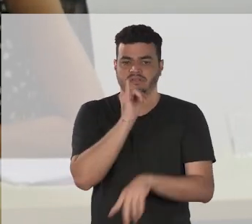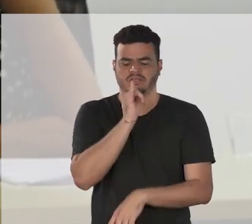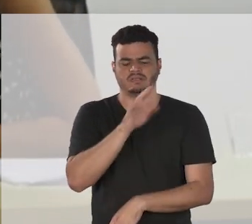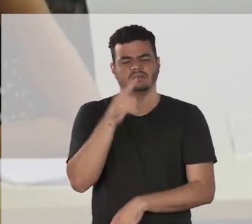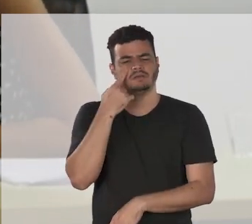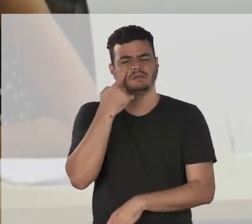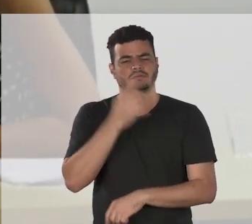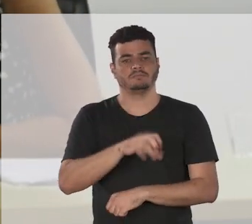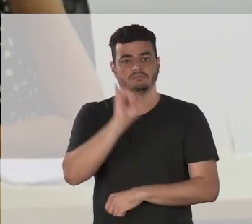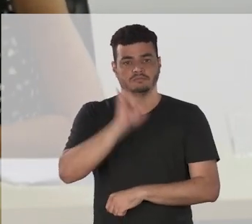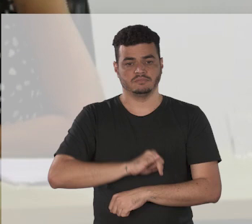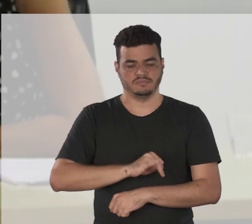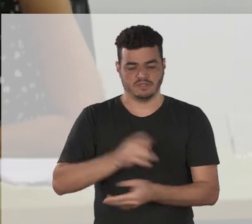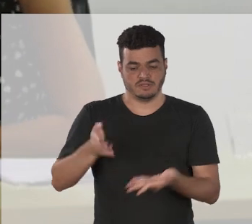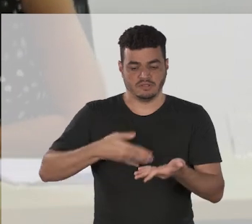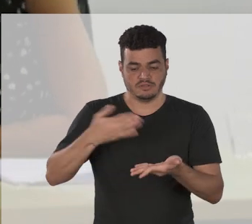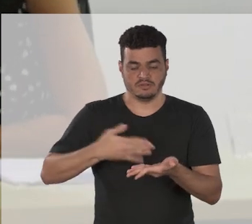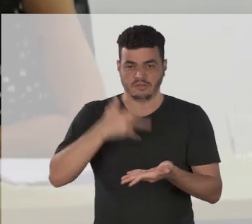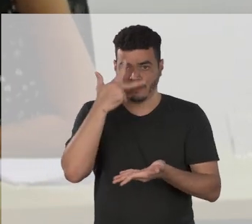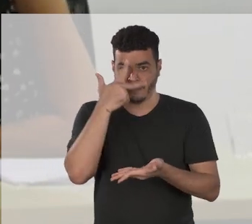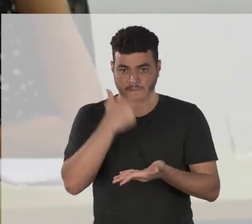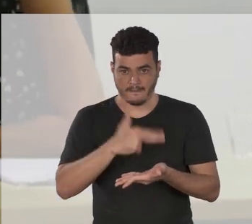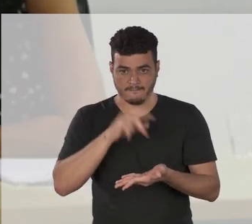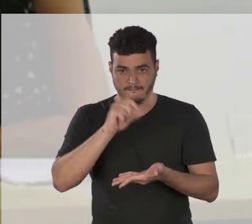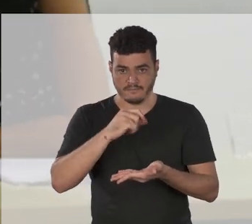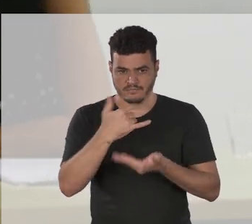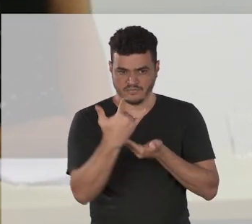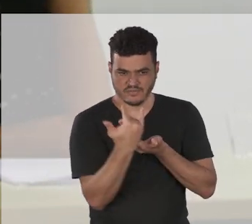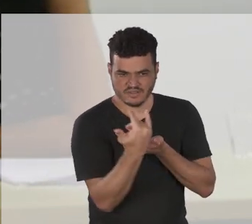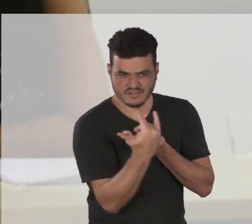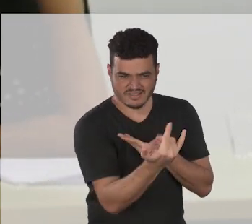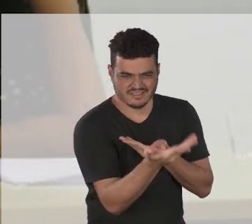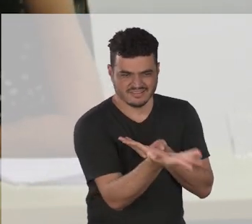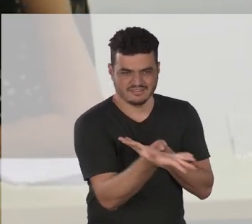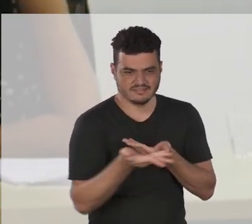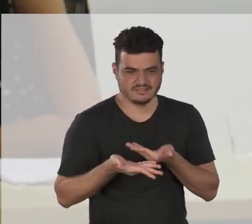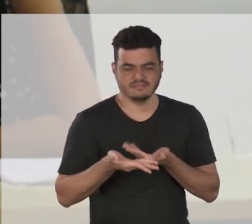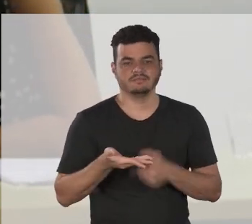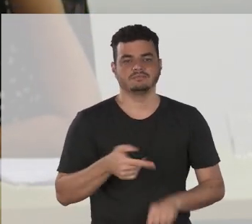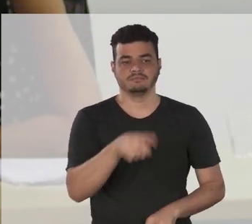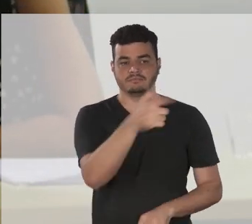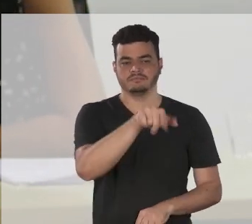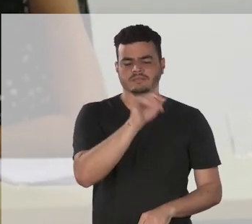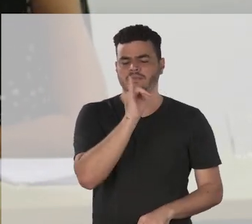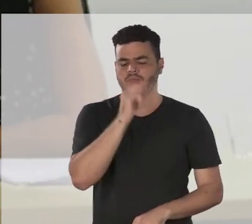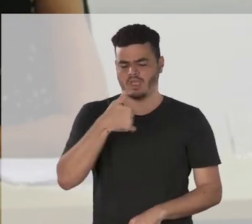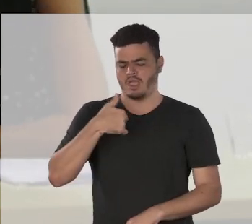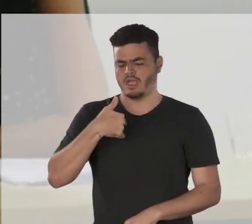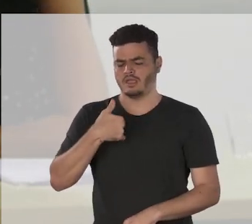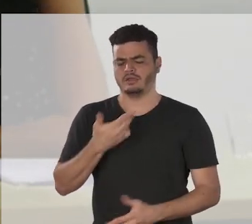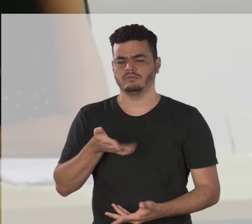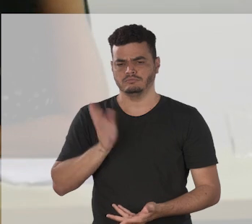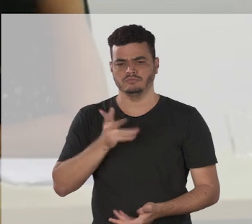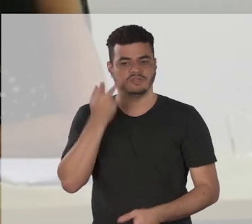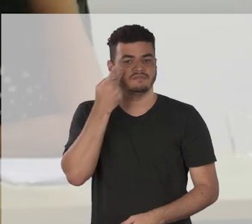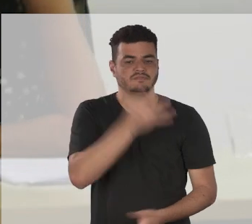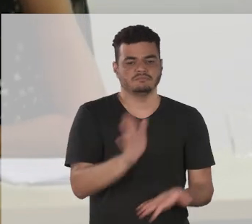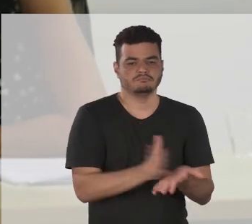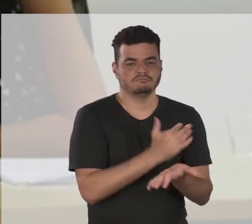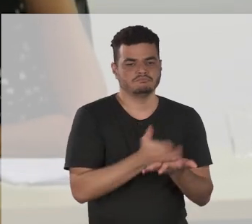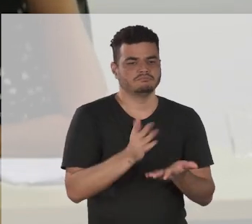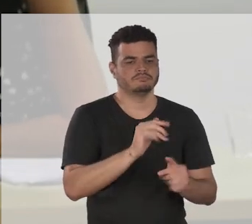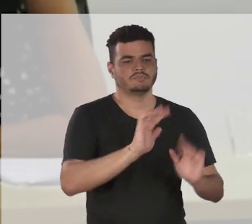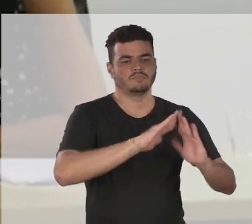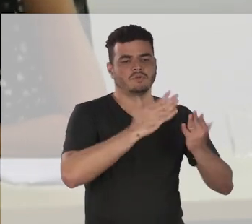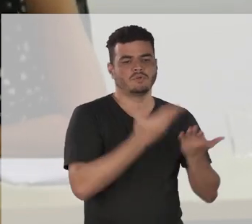atrai, eles leem e, tenho a sorte de ser escritora que visita os colégios em que eles leem meus livros.